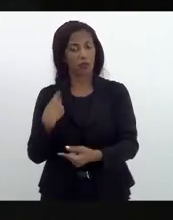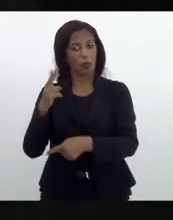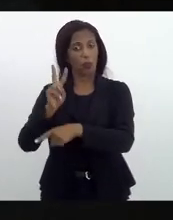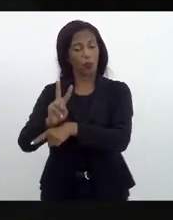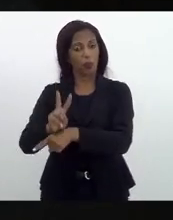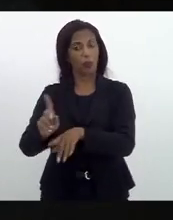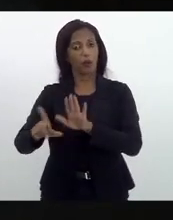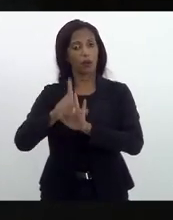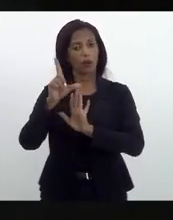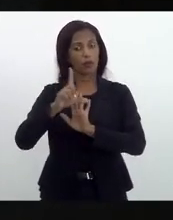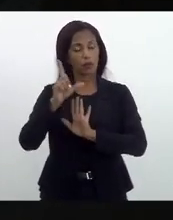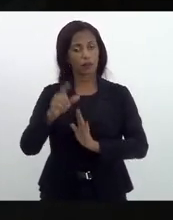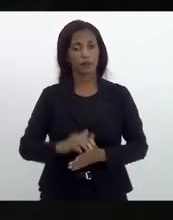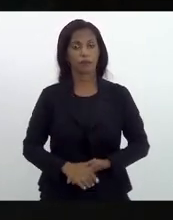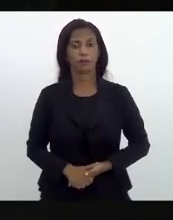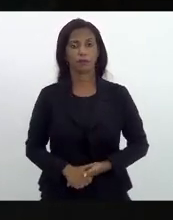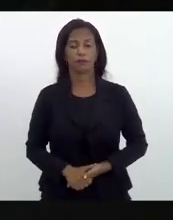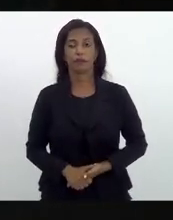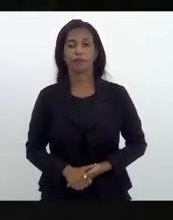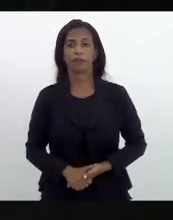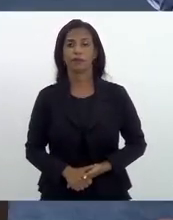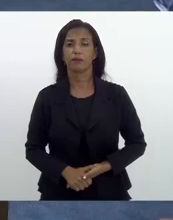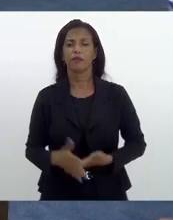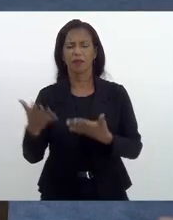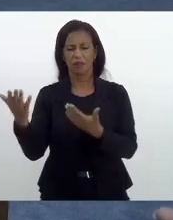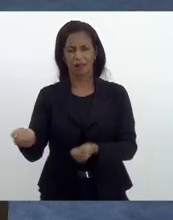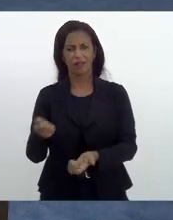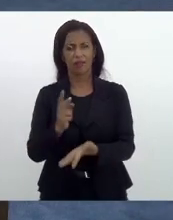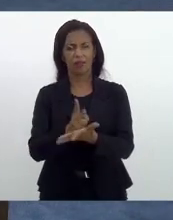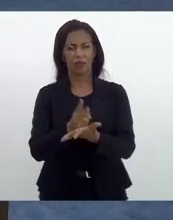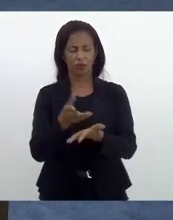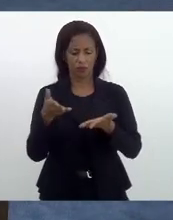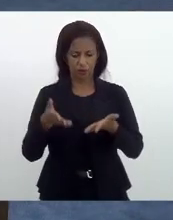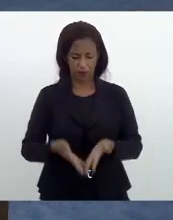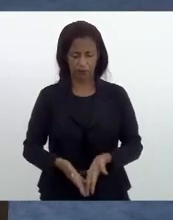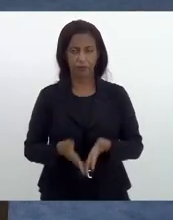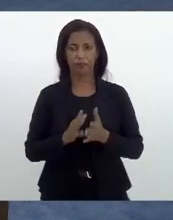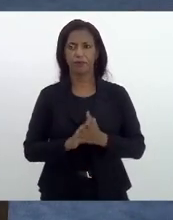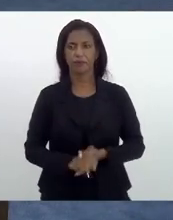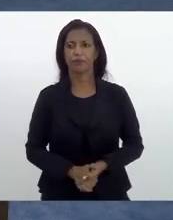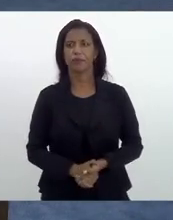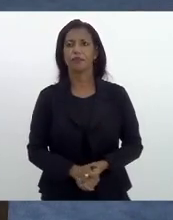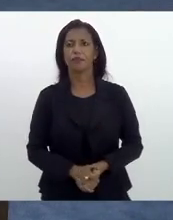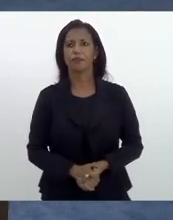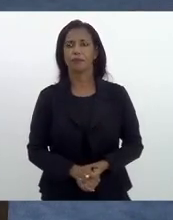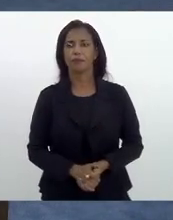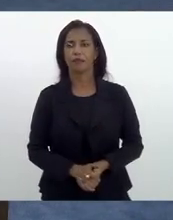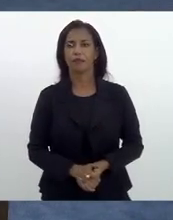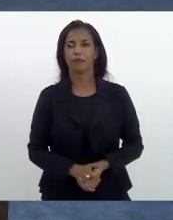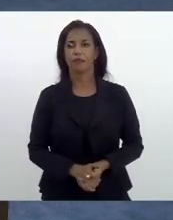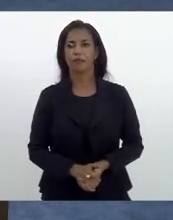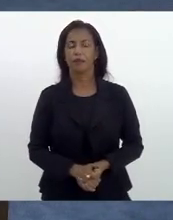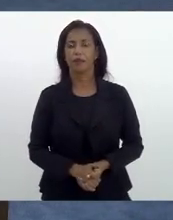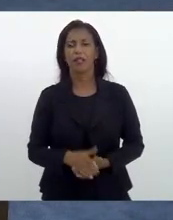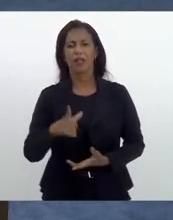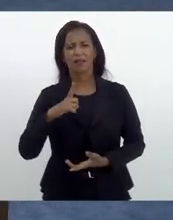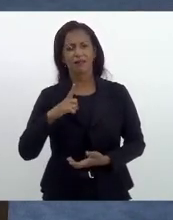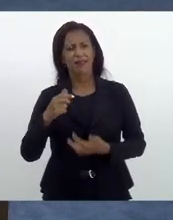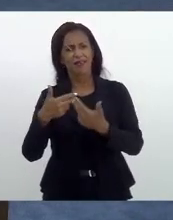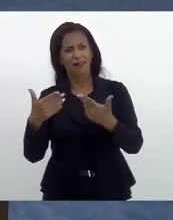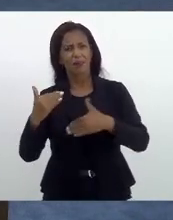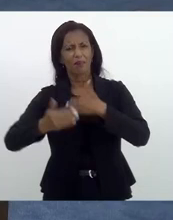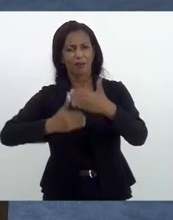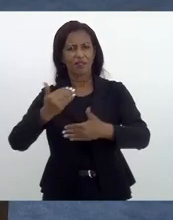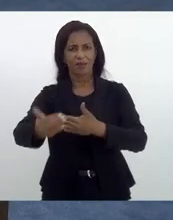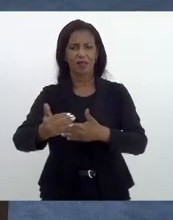legislação. Vamos aqui. Então, a questão ainda ficou só com isso. algo mais para nós